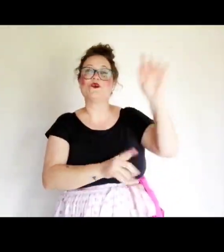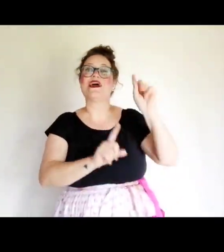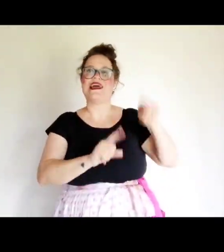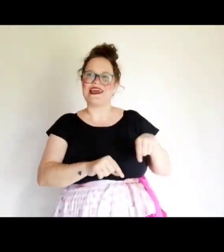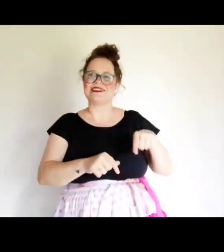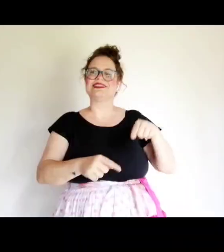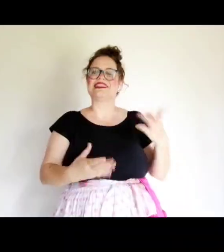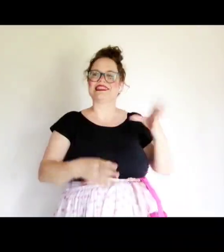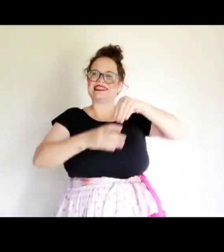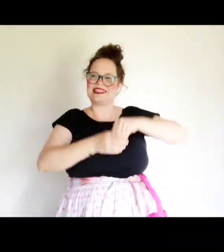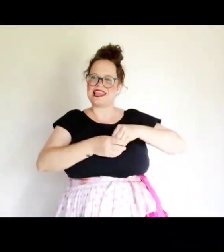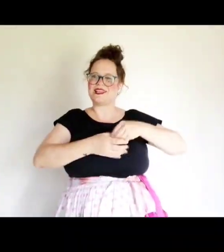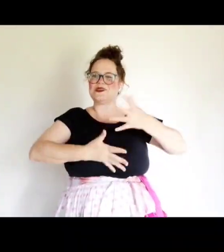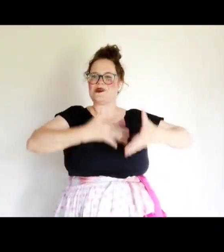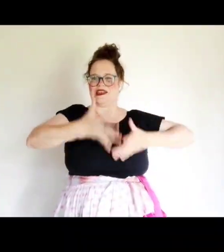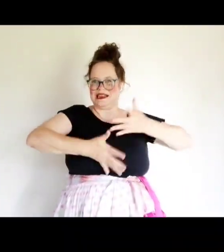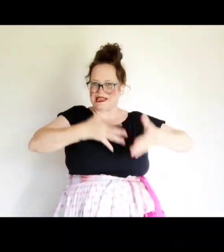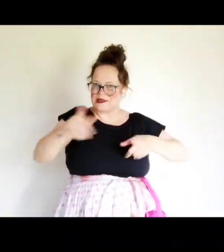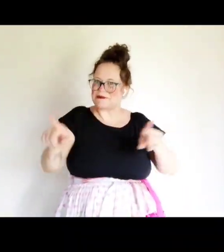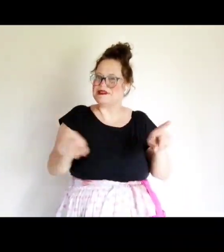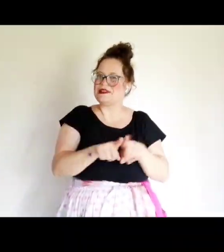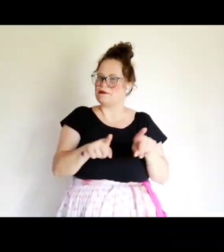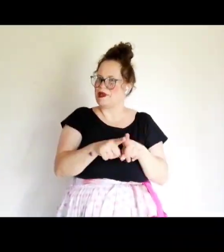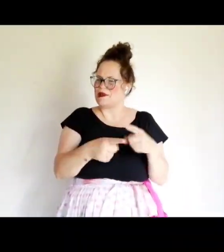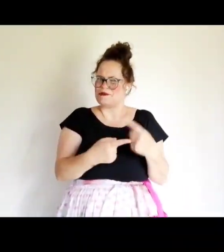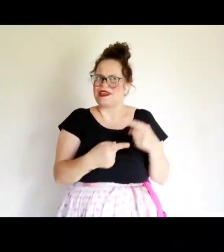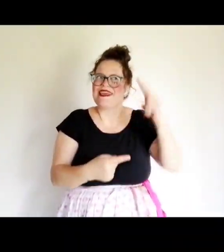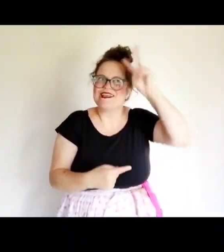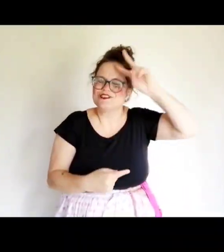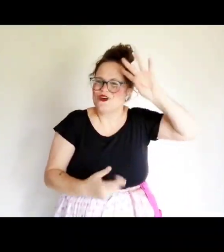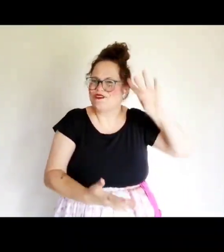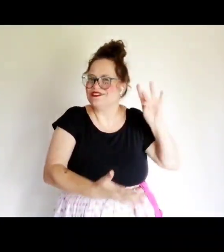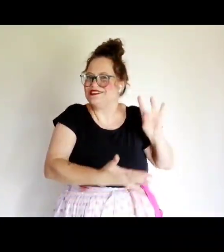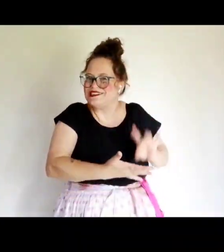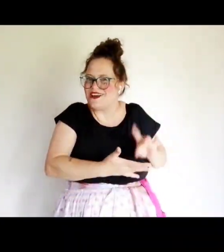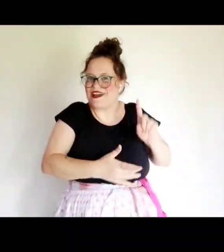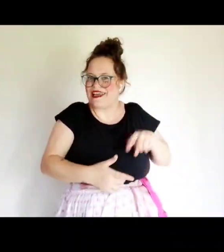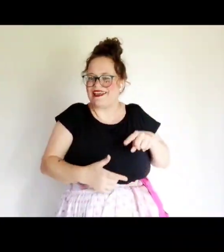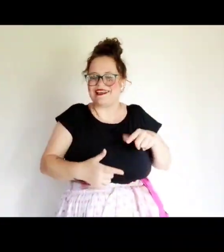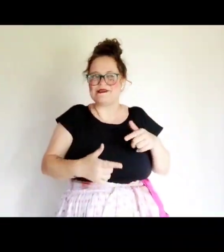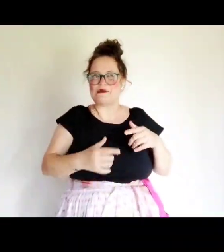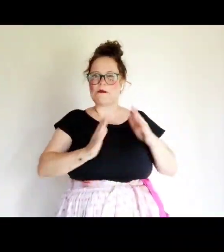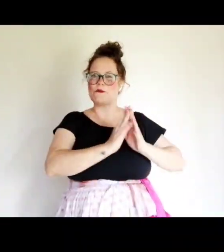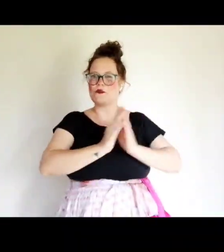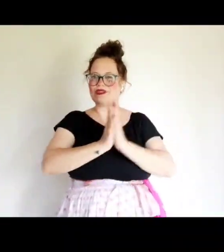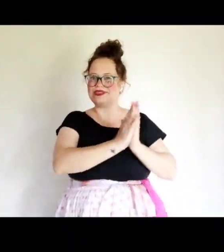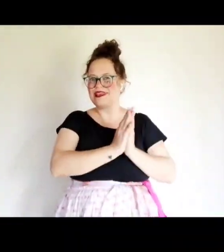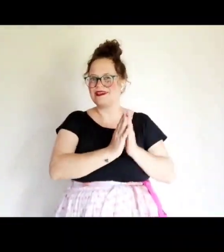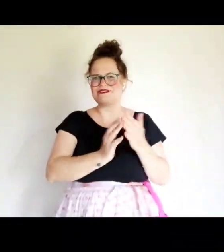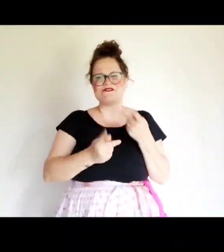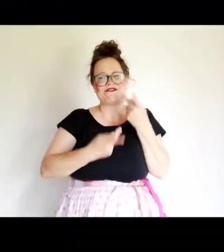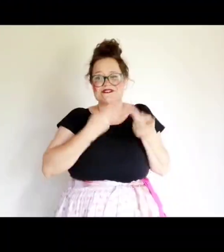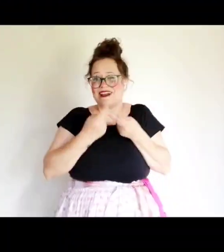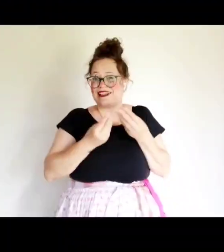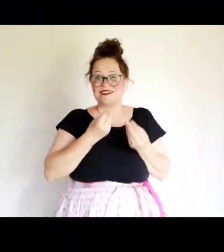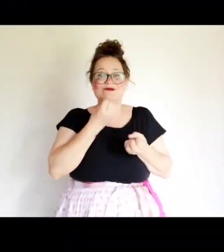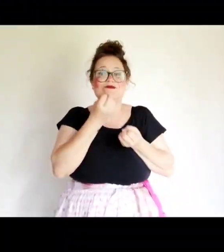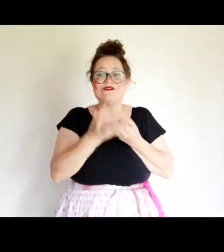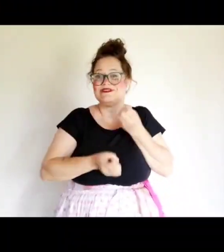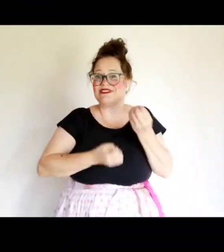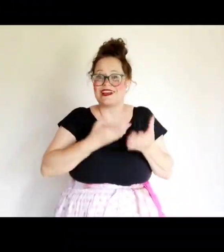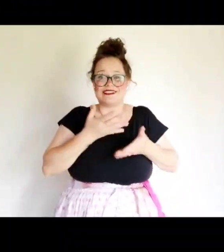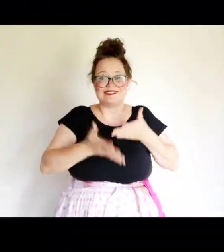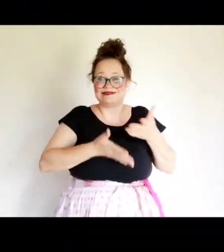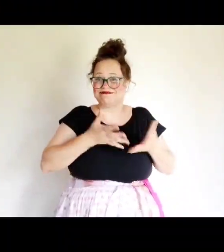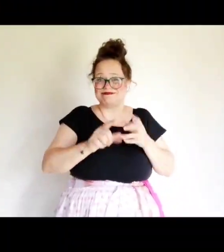é trabalhar Libras, porque a história original da Emília, da boneca, ela nasce sem fala.